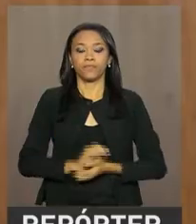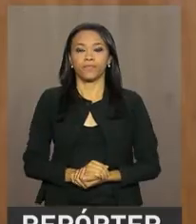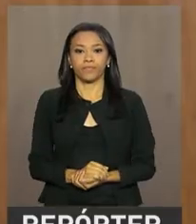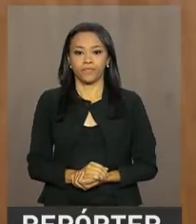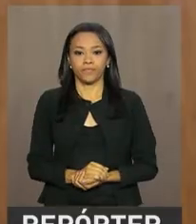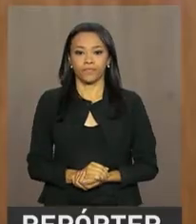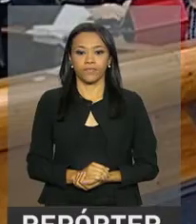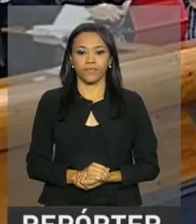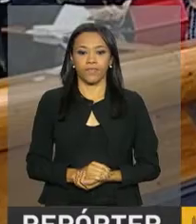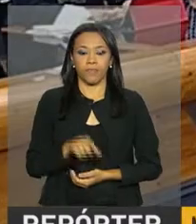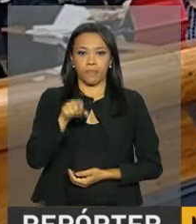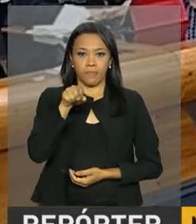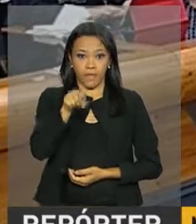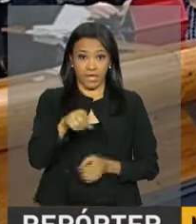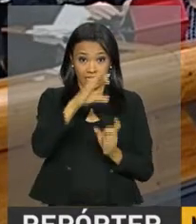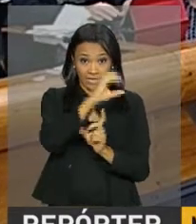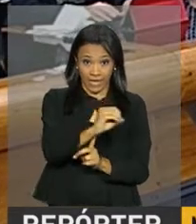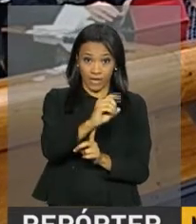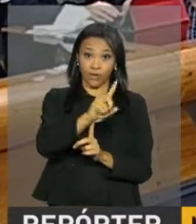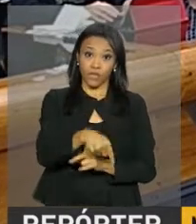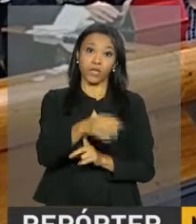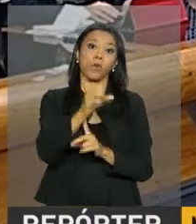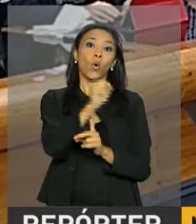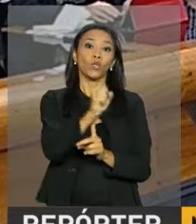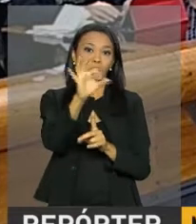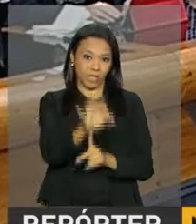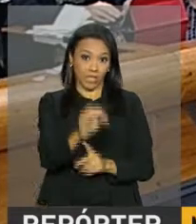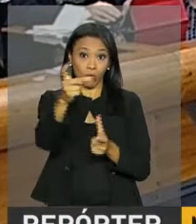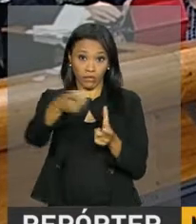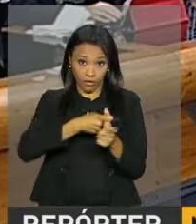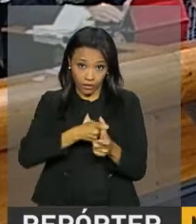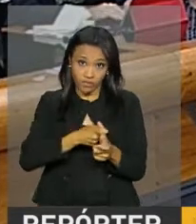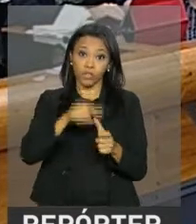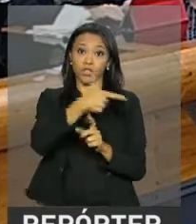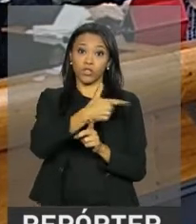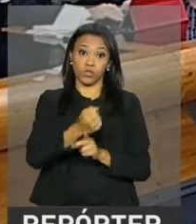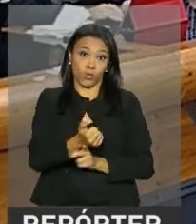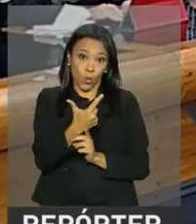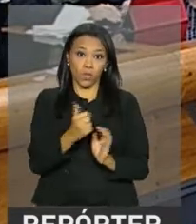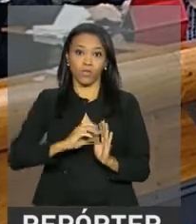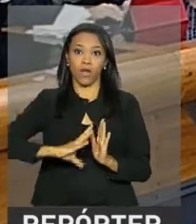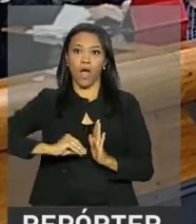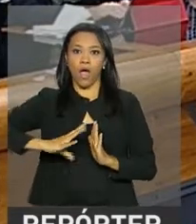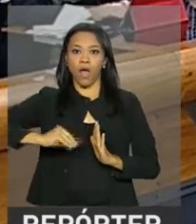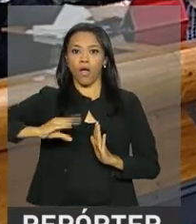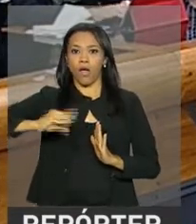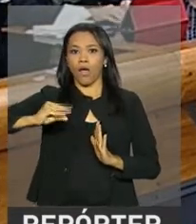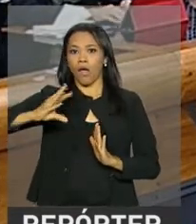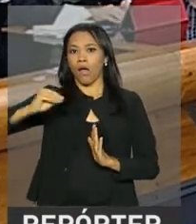caiu de um patamar de 0 8% pbs em 2012 foi crescendo constantemente